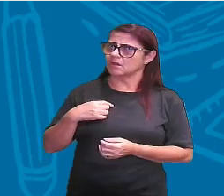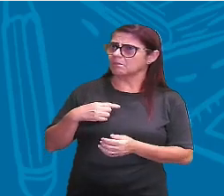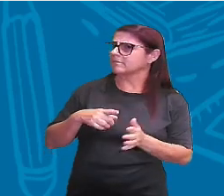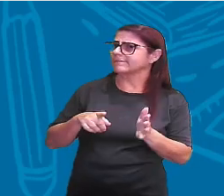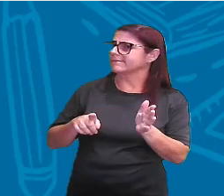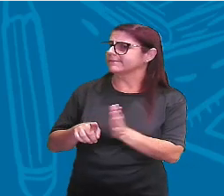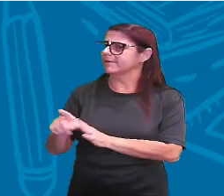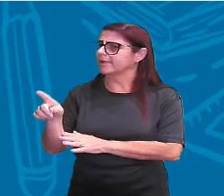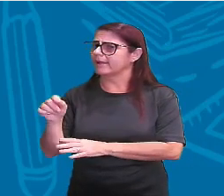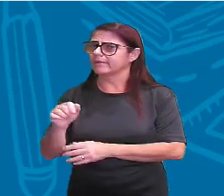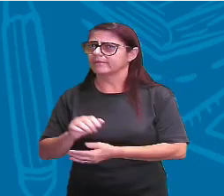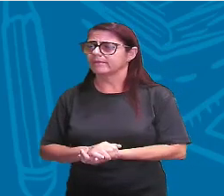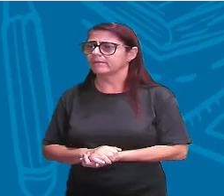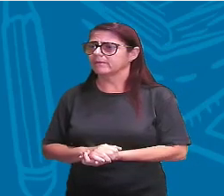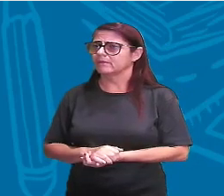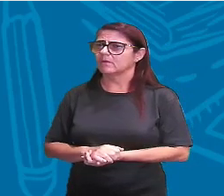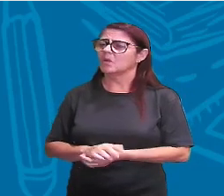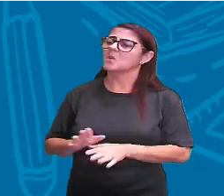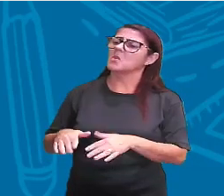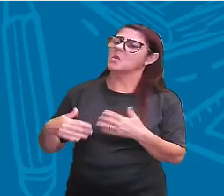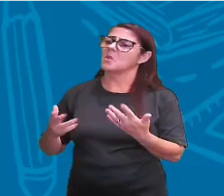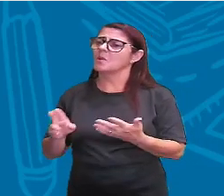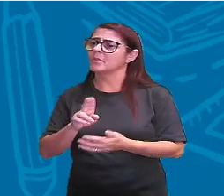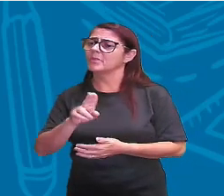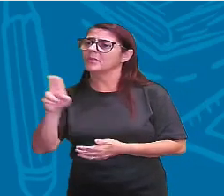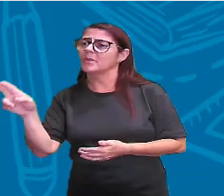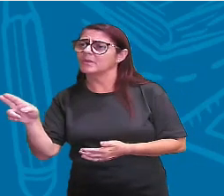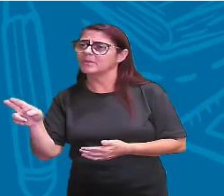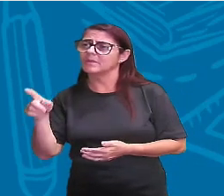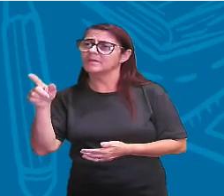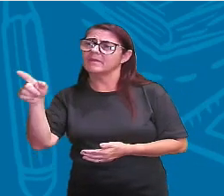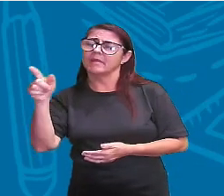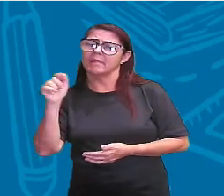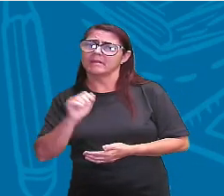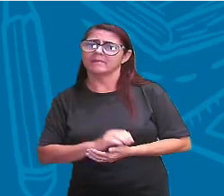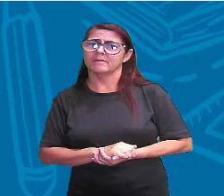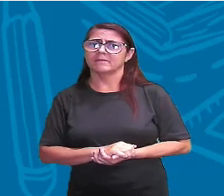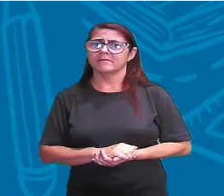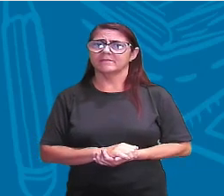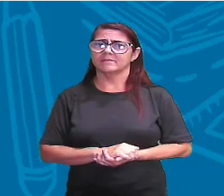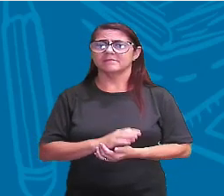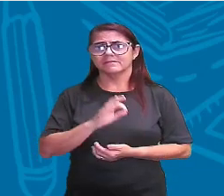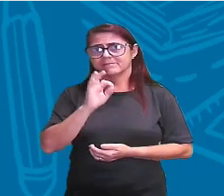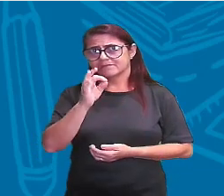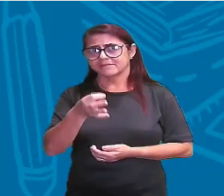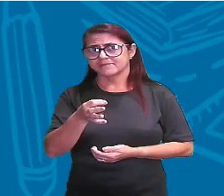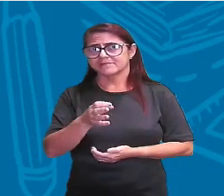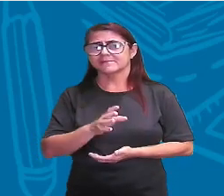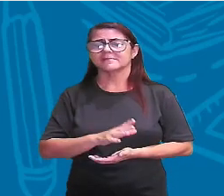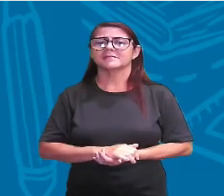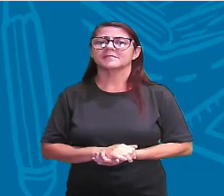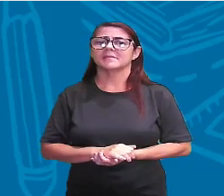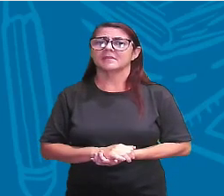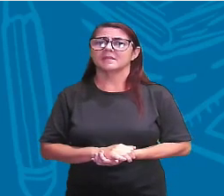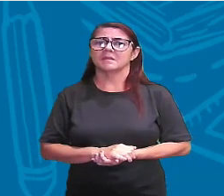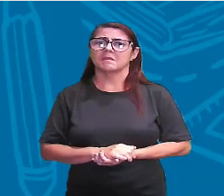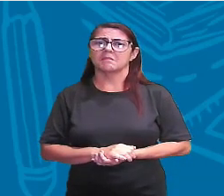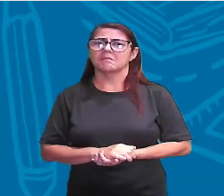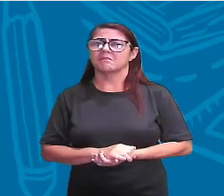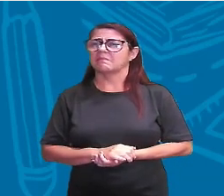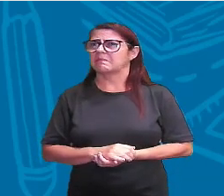usa até parecido, mais grosseira. What's her name? Qual o nome dela? Certinho? Nada